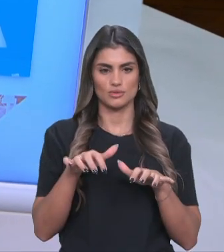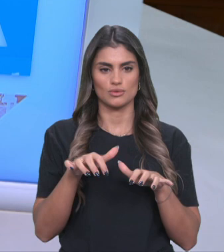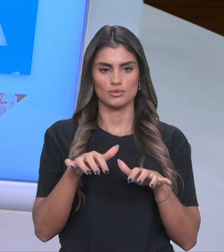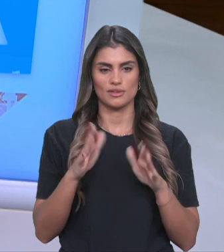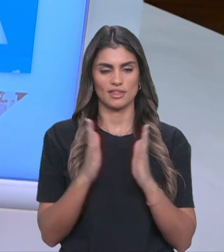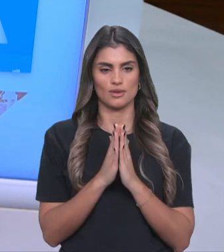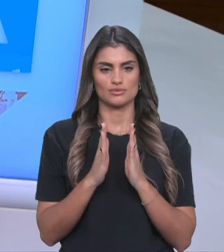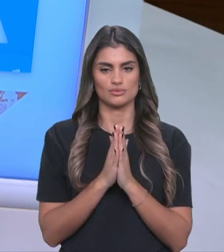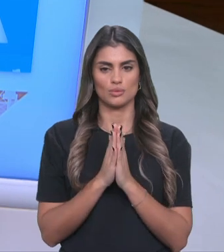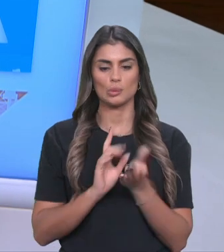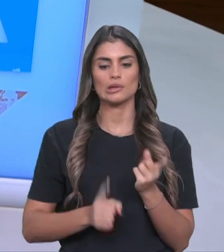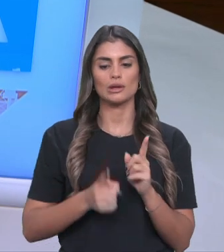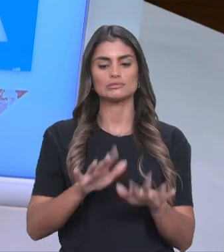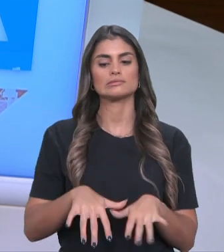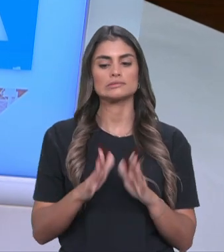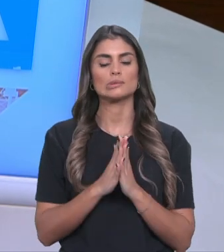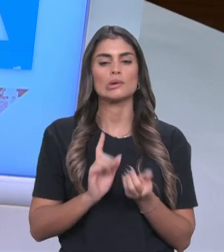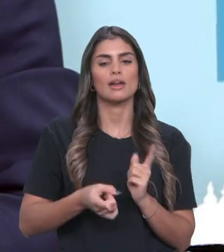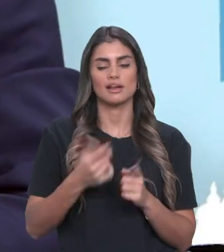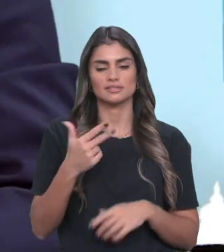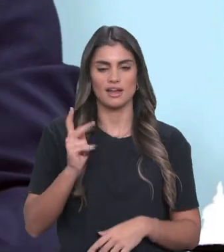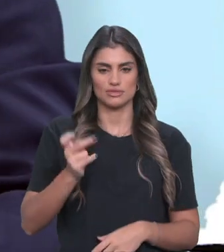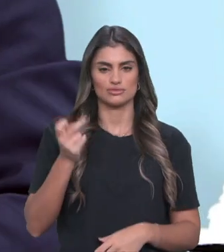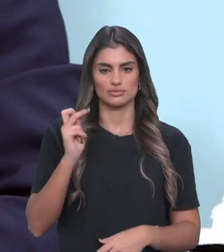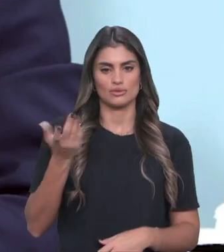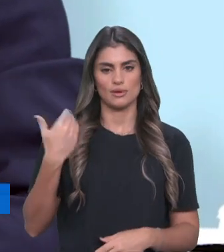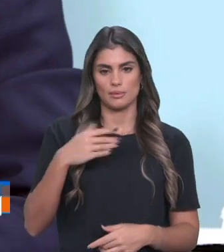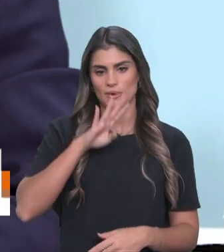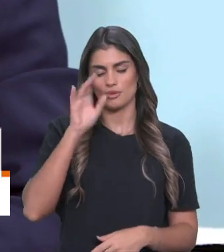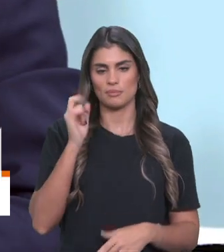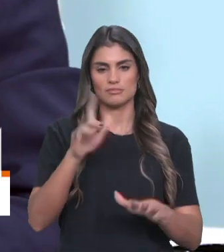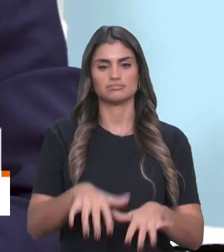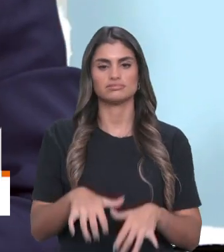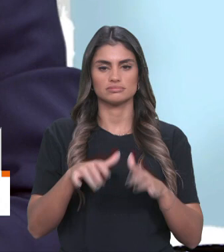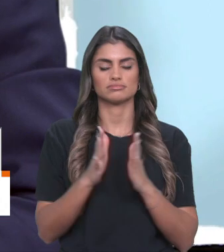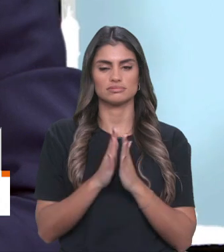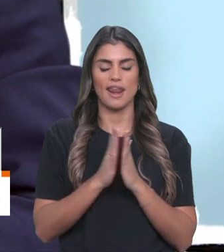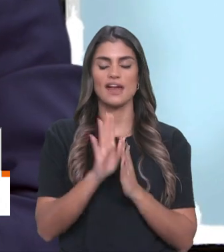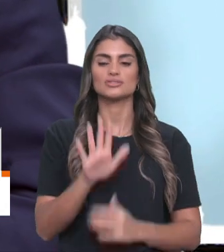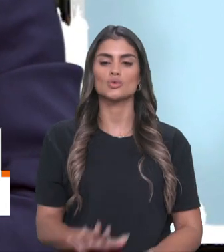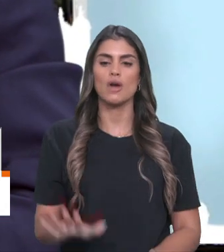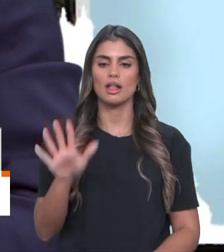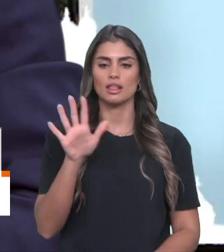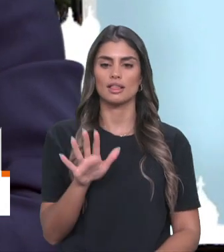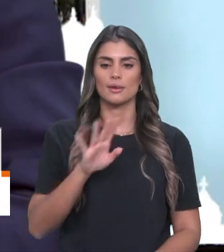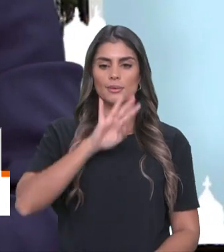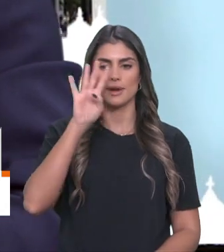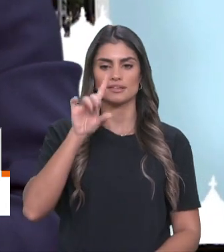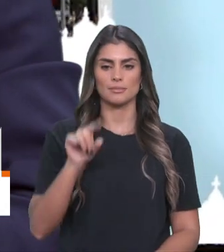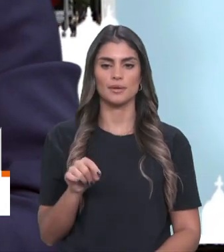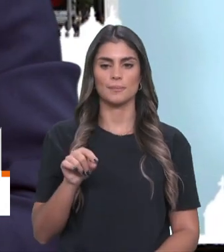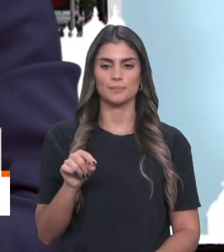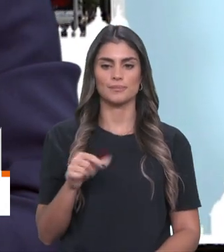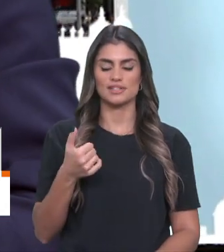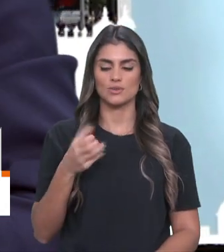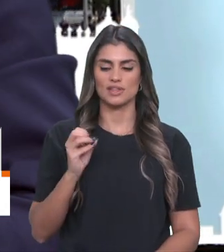que é que consiste? De facto, há 100 anos em Braga realizou-se o primeiro Congresso Eucarístico Nacional e também em Braga,